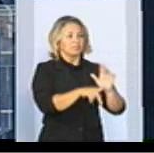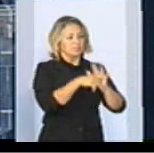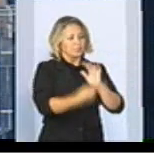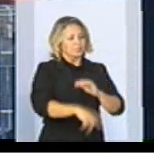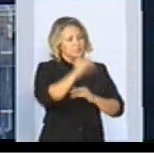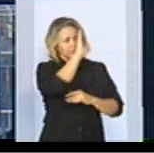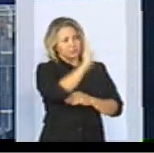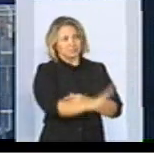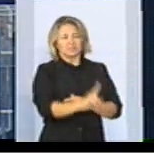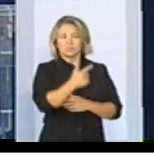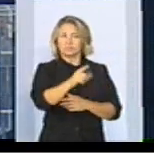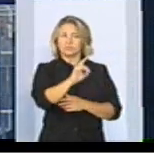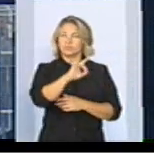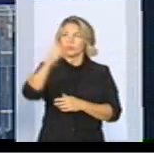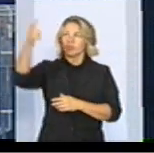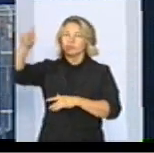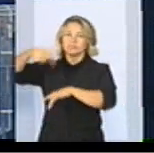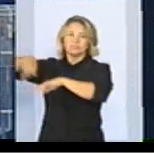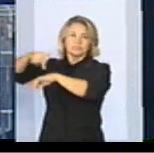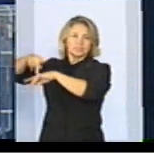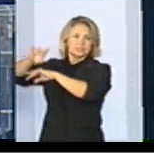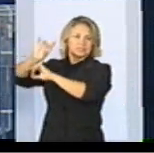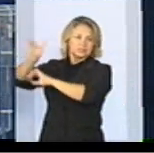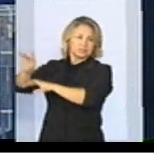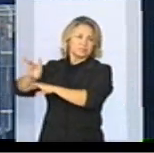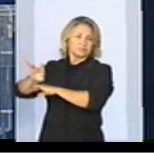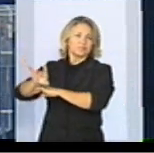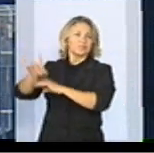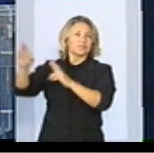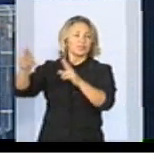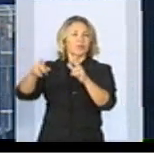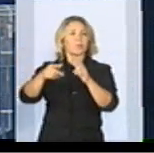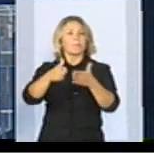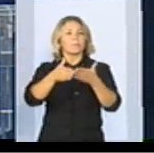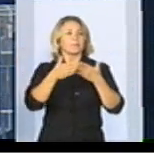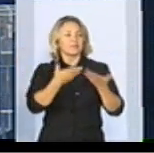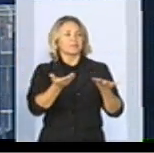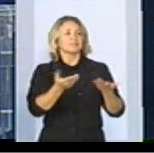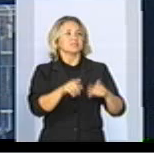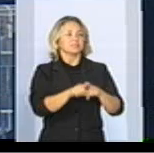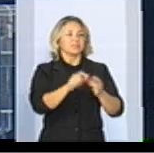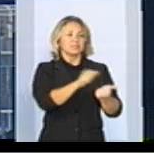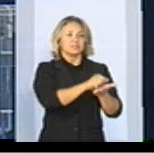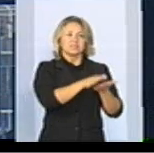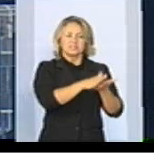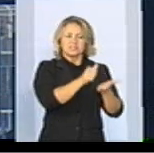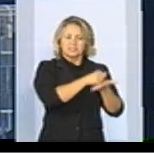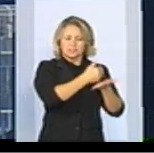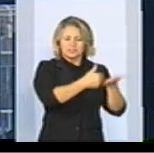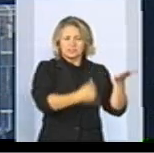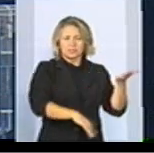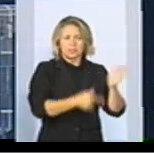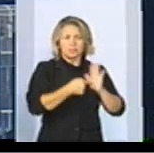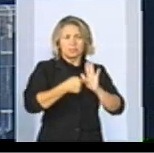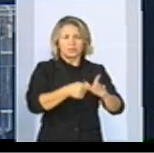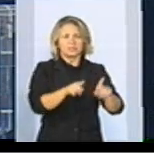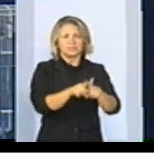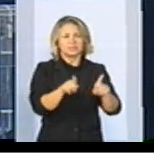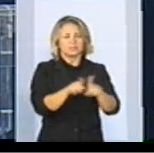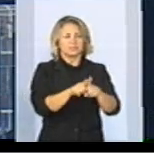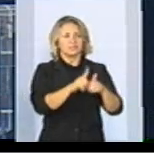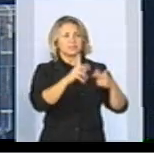Onde exatamente o mercado se fecha? A Ancine pede que nos credenciamentos sejam apresentados os contratos entre